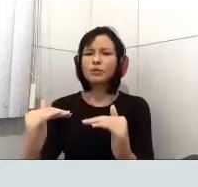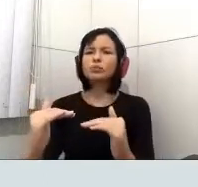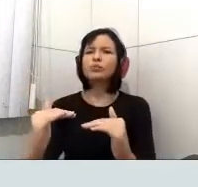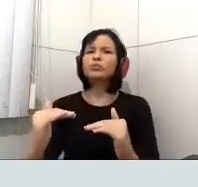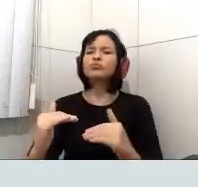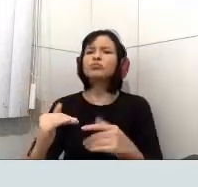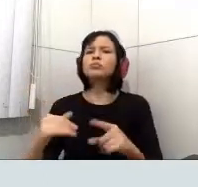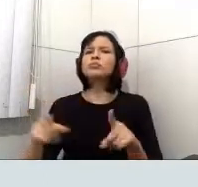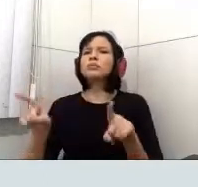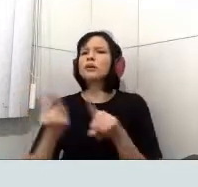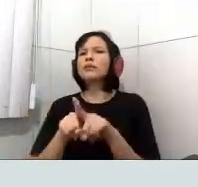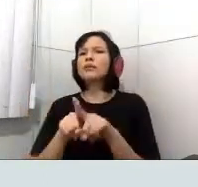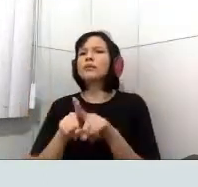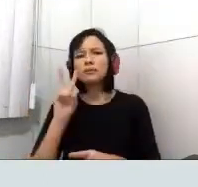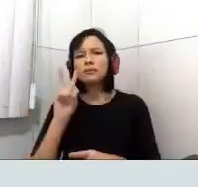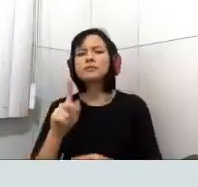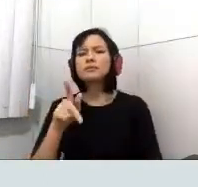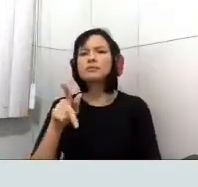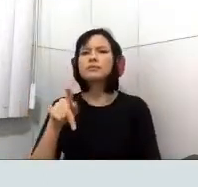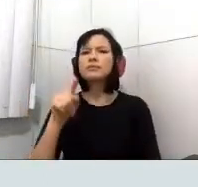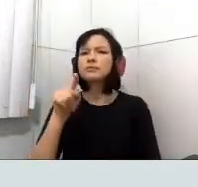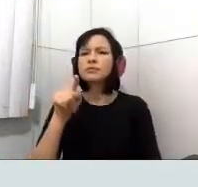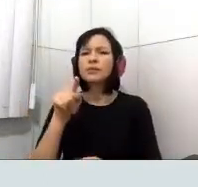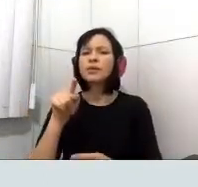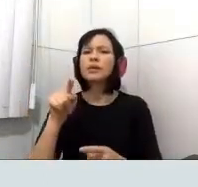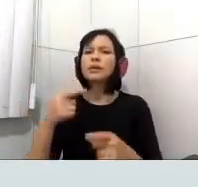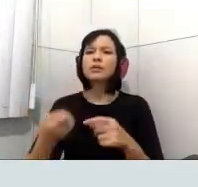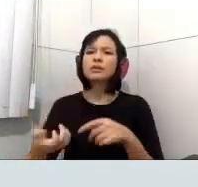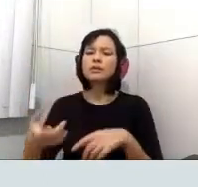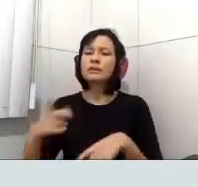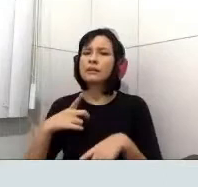ver o postulado da inclusão,